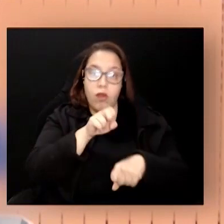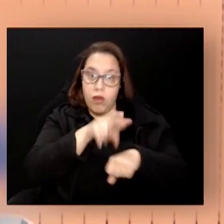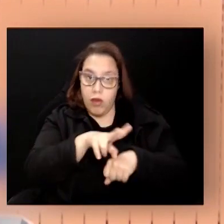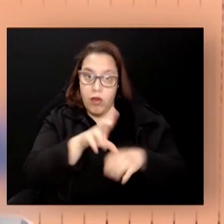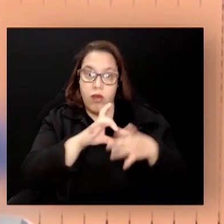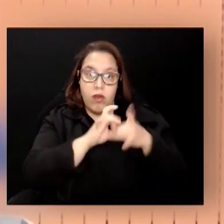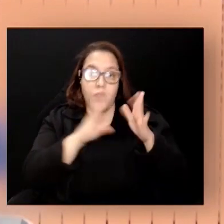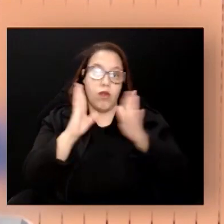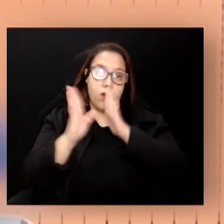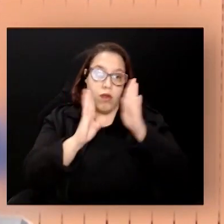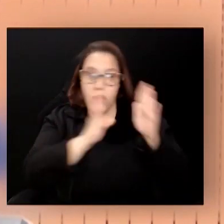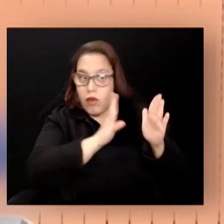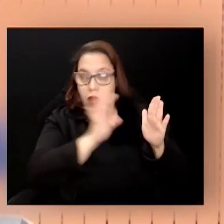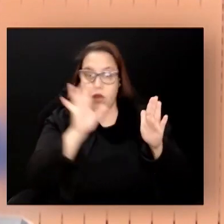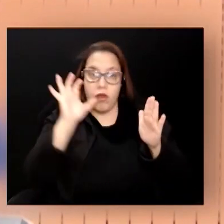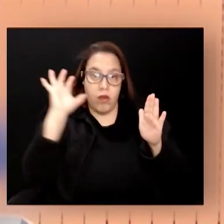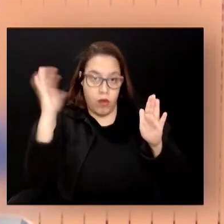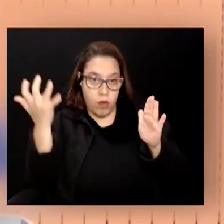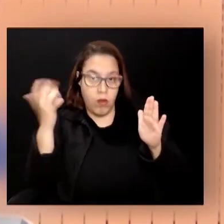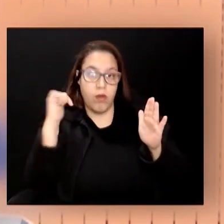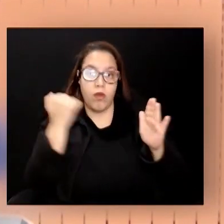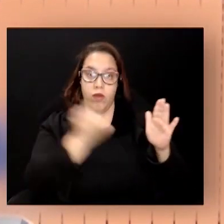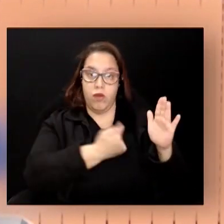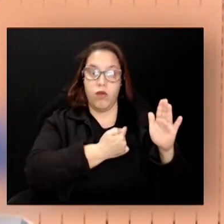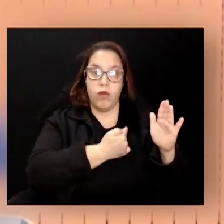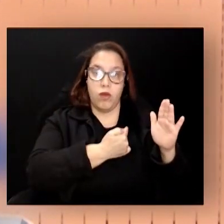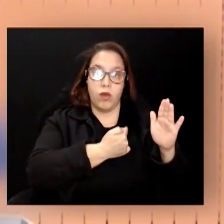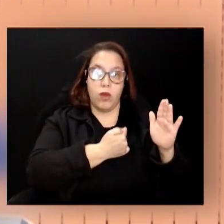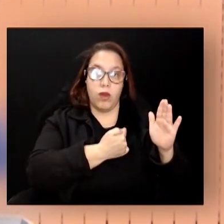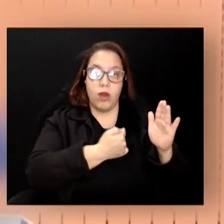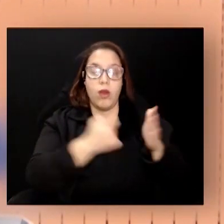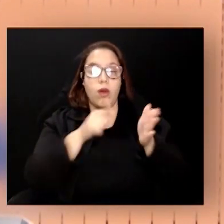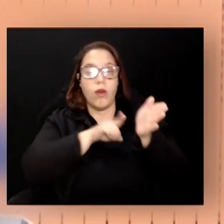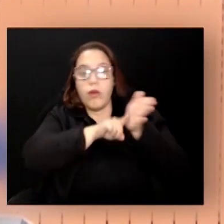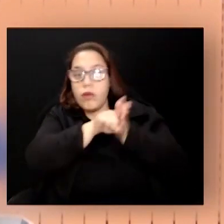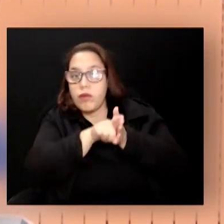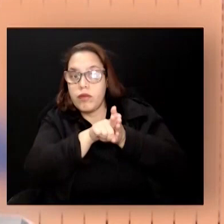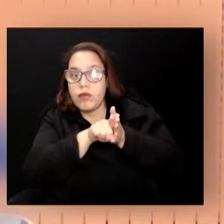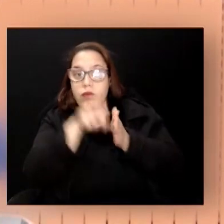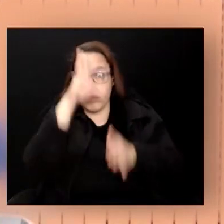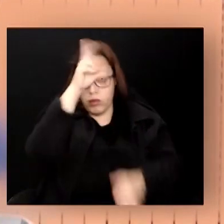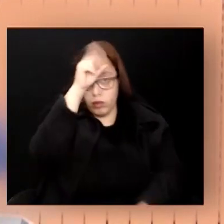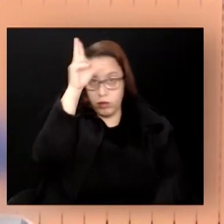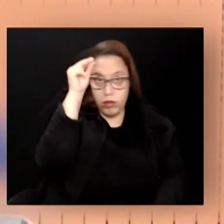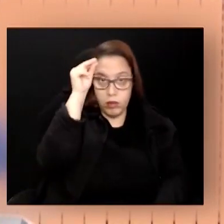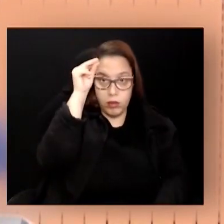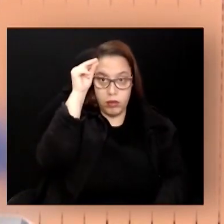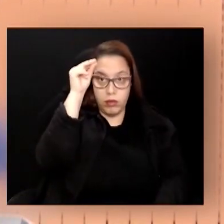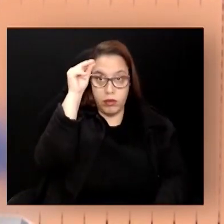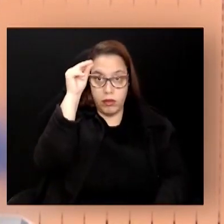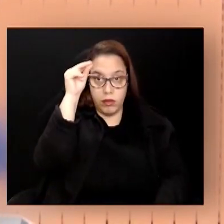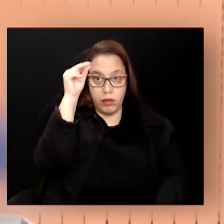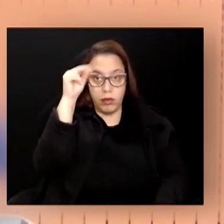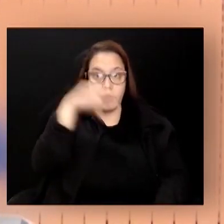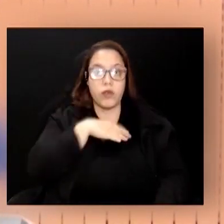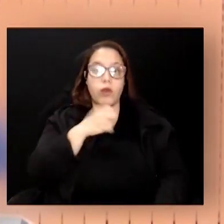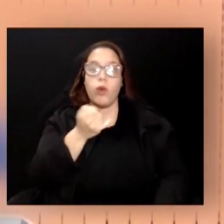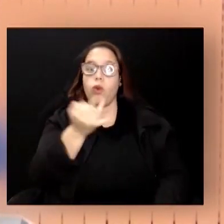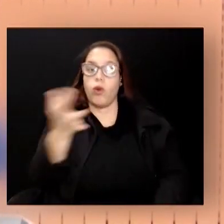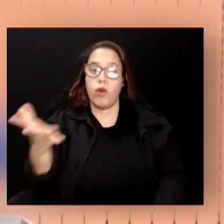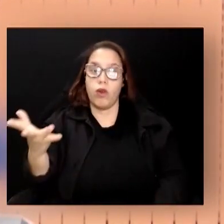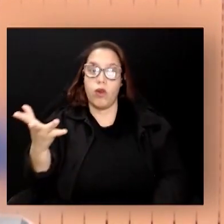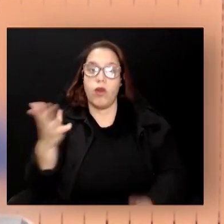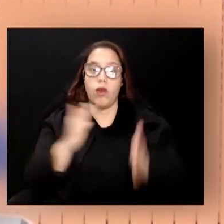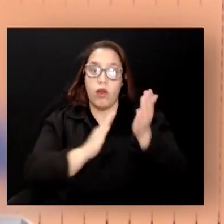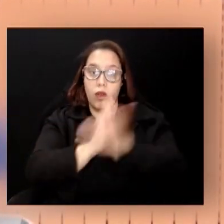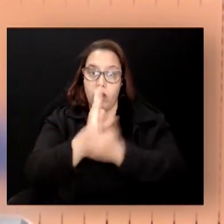vigência, nós fomos perguntar ao prefeito municipal quantos candidatos aprovados e